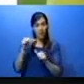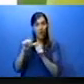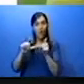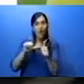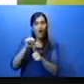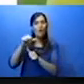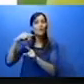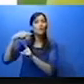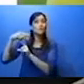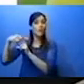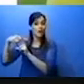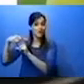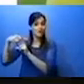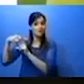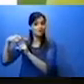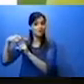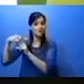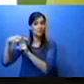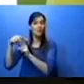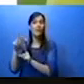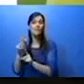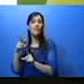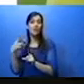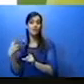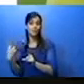faço mais. Operação inversa.